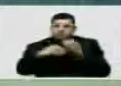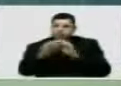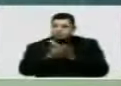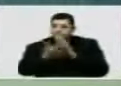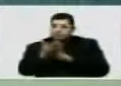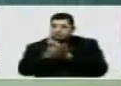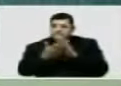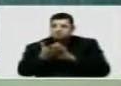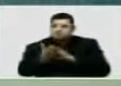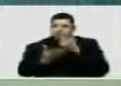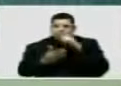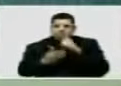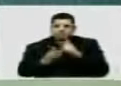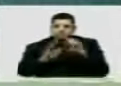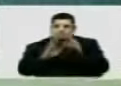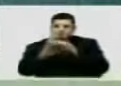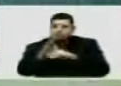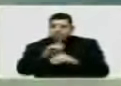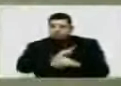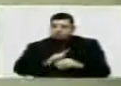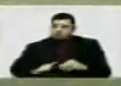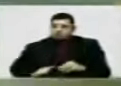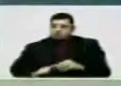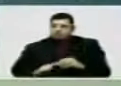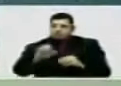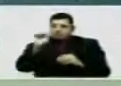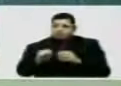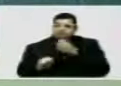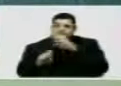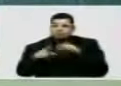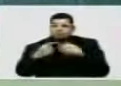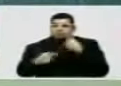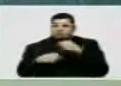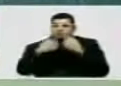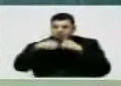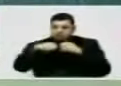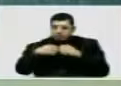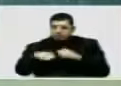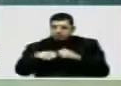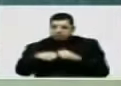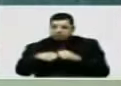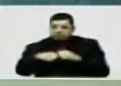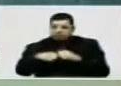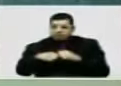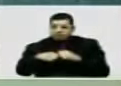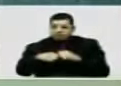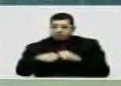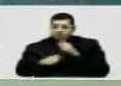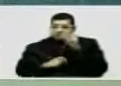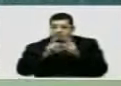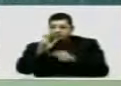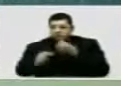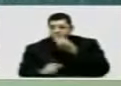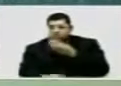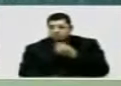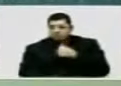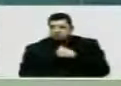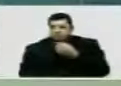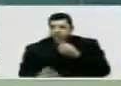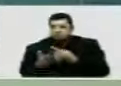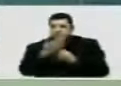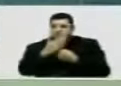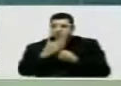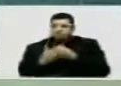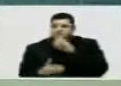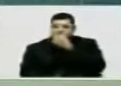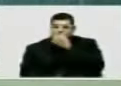nem a oposição. Não é dono dela o governador nem o senador. Nós precisamos de gestos. E eu